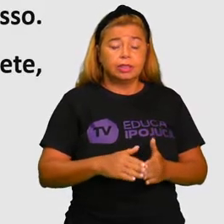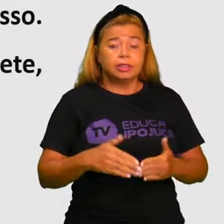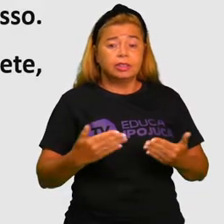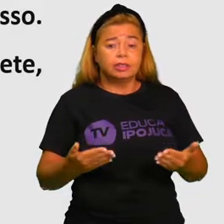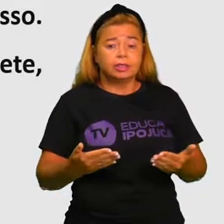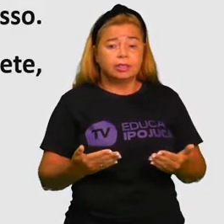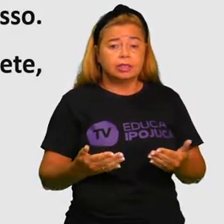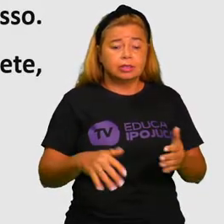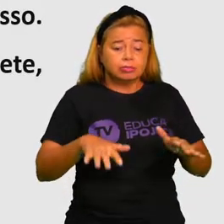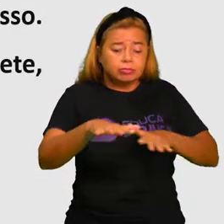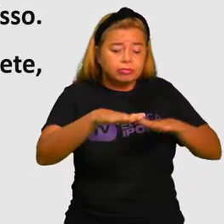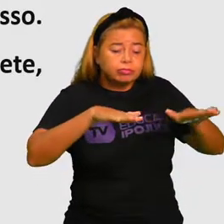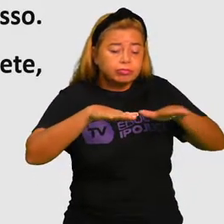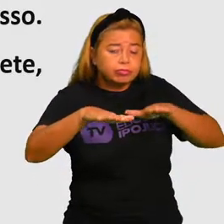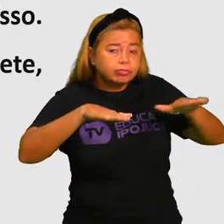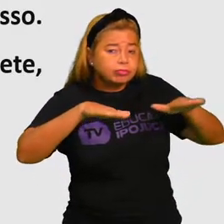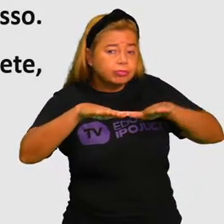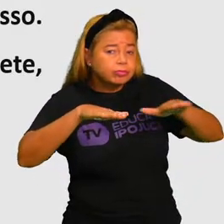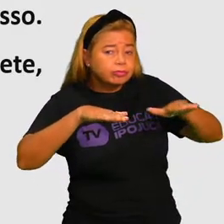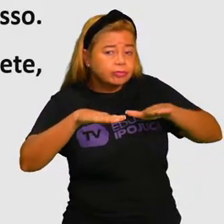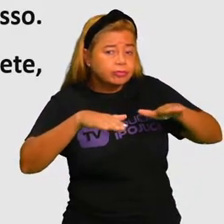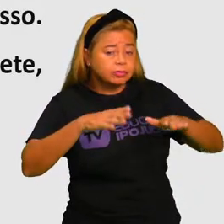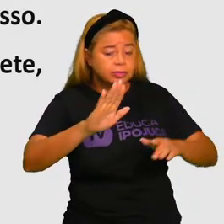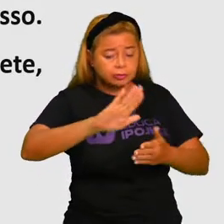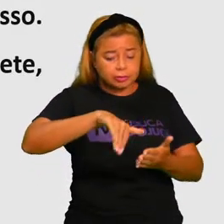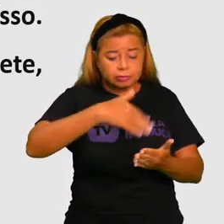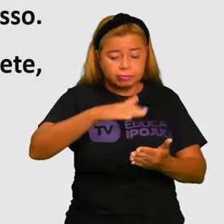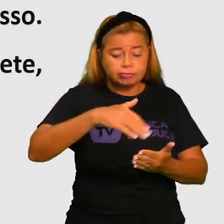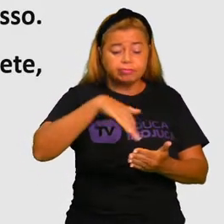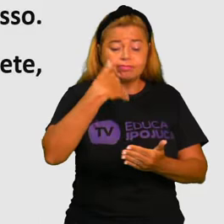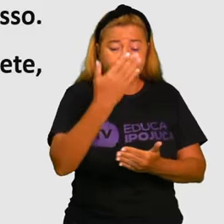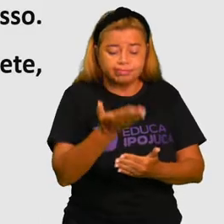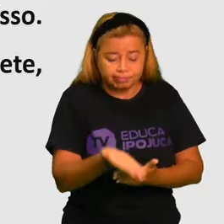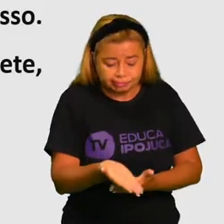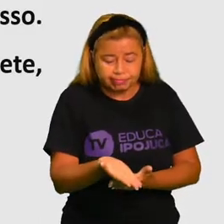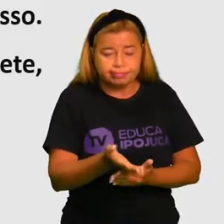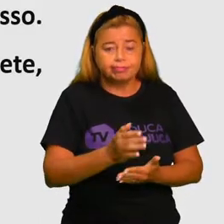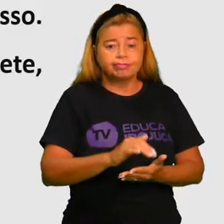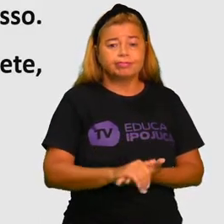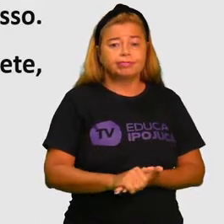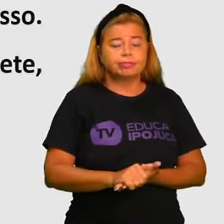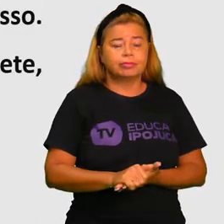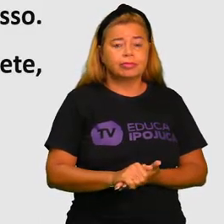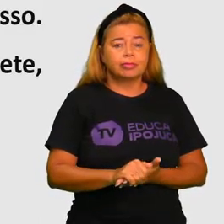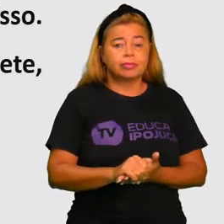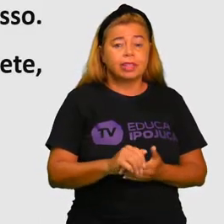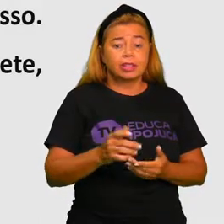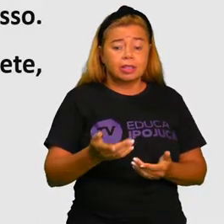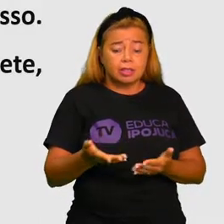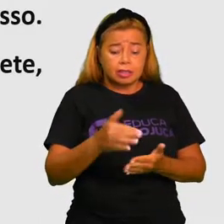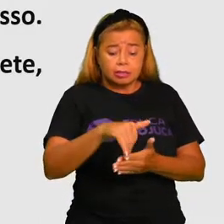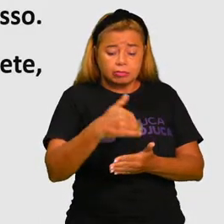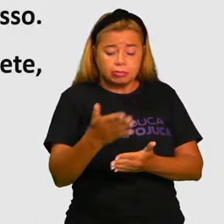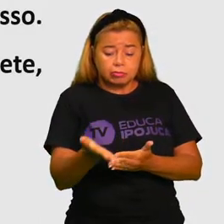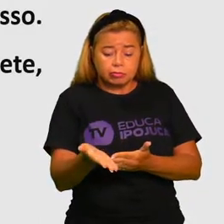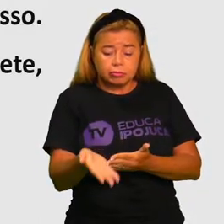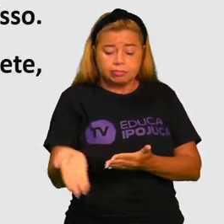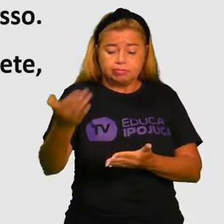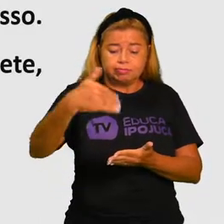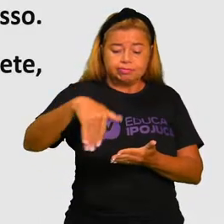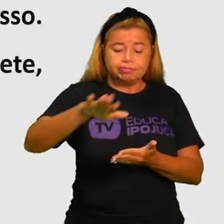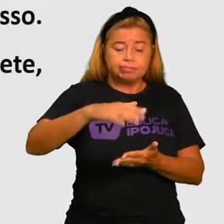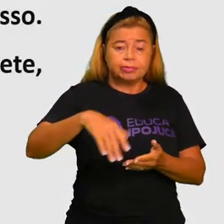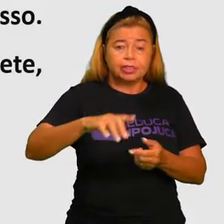movimento Segue o mesmo sentido ao longo da queda para não cair de cabeça para baixo a torrada teria que dar